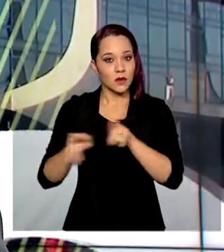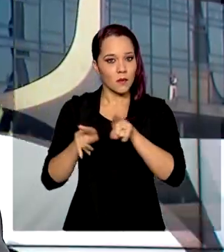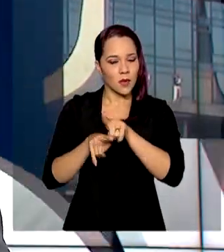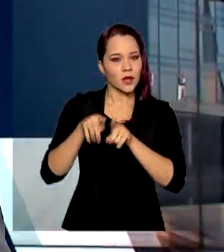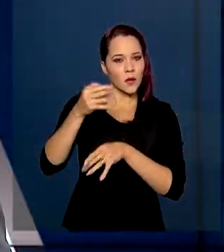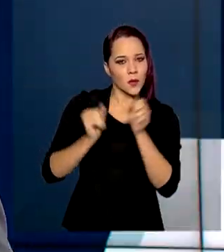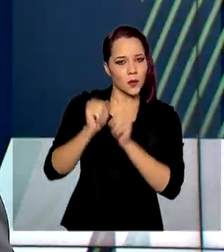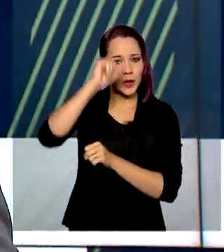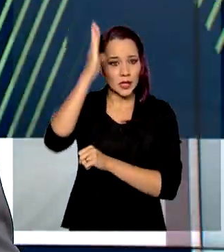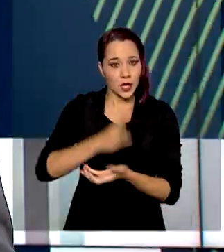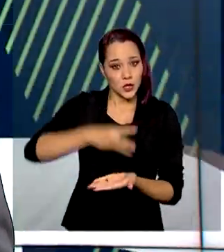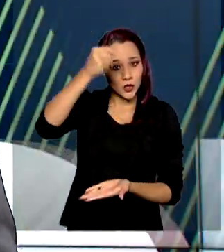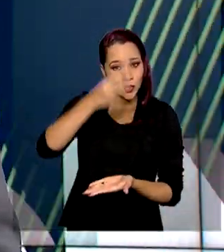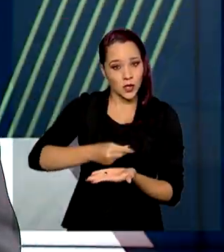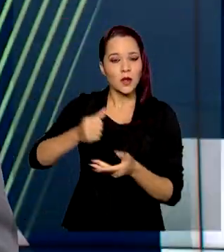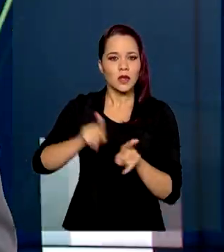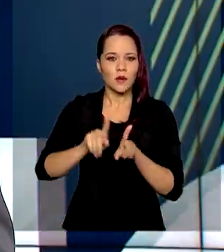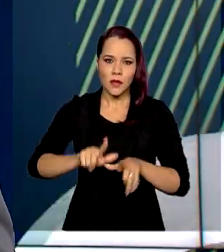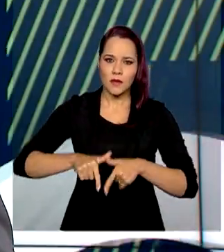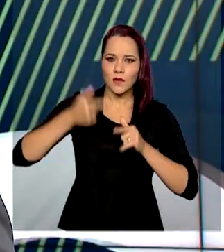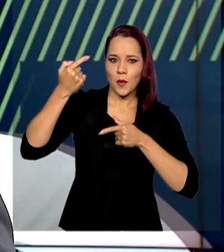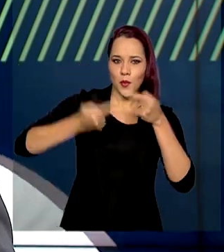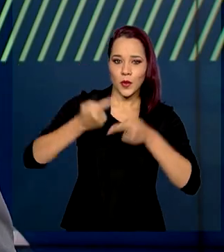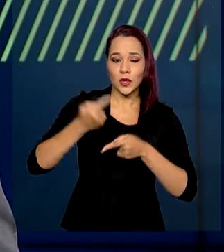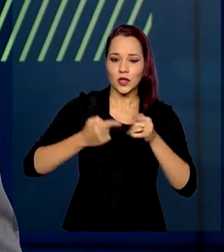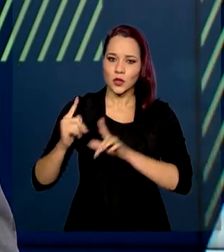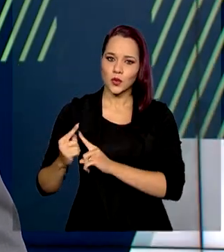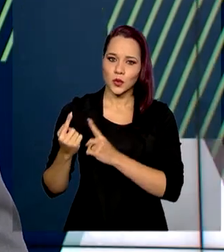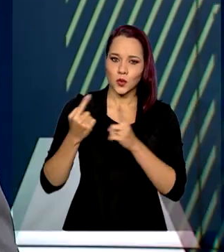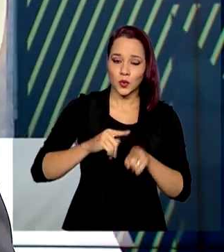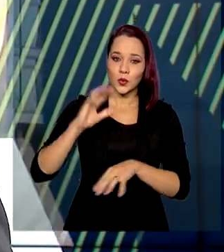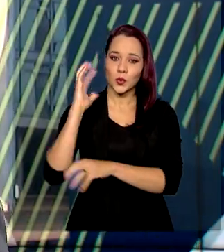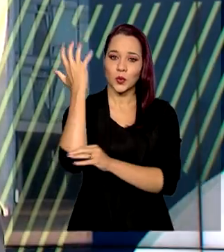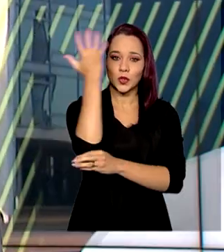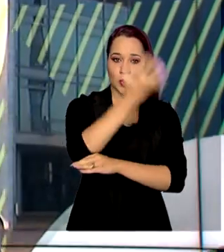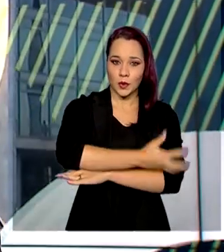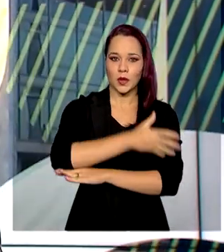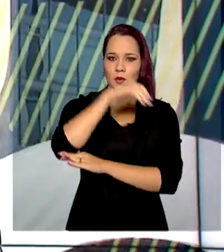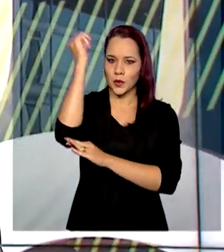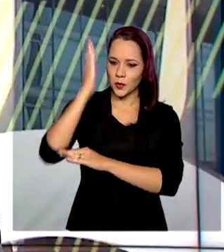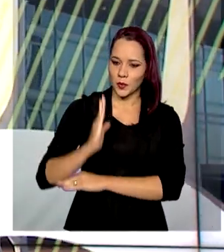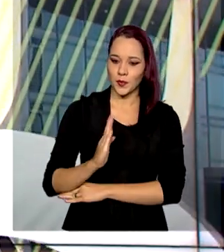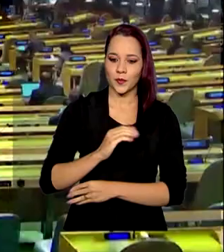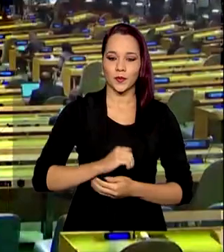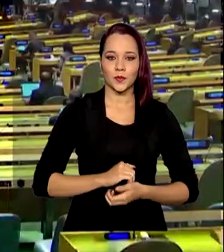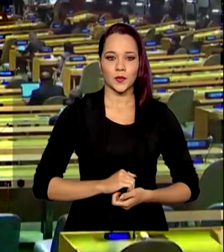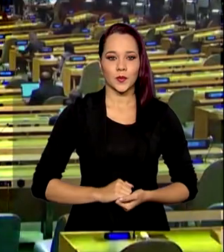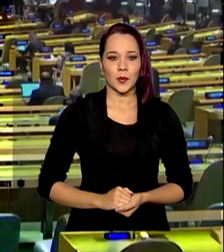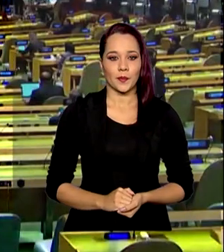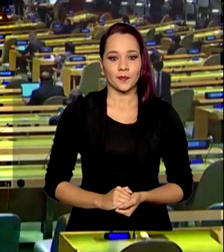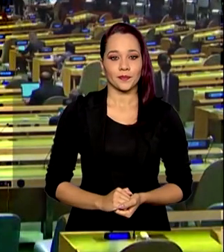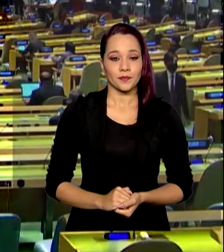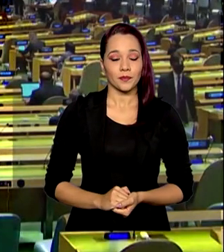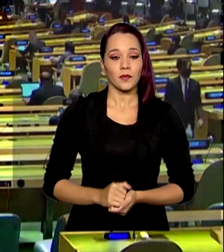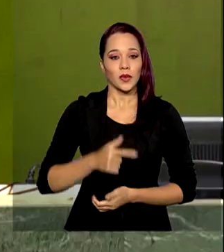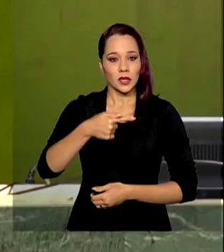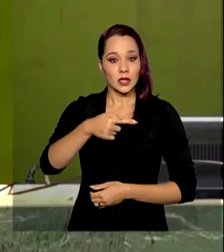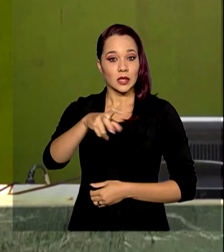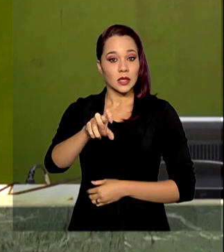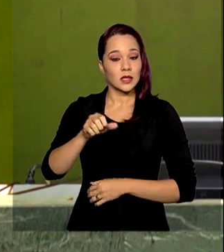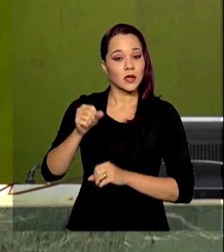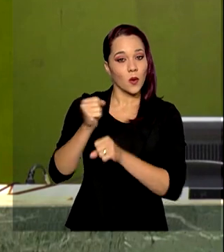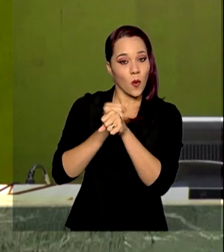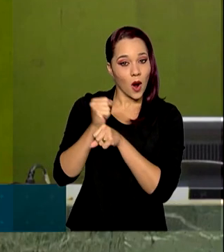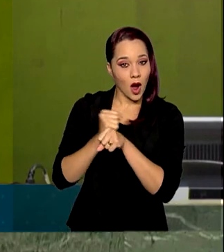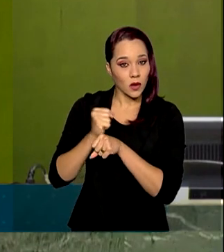produção brasileira de grãos e defendeu as políticas de combate ao desmatamento no país. Em 75 anos